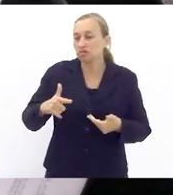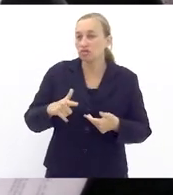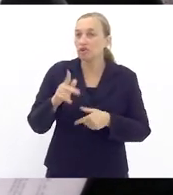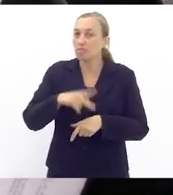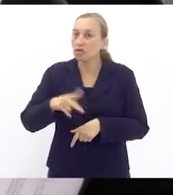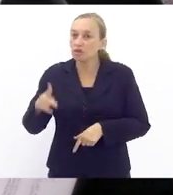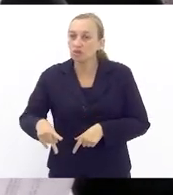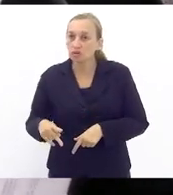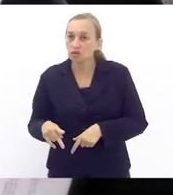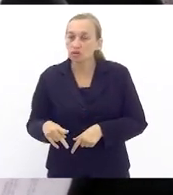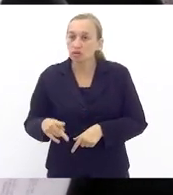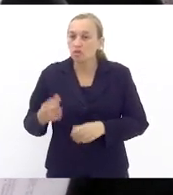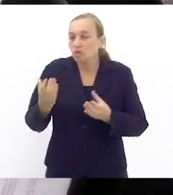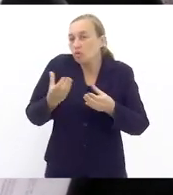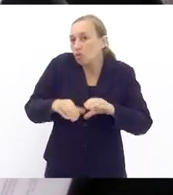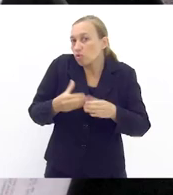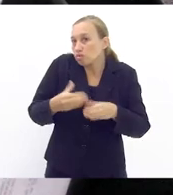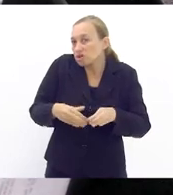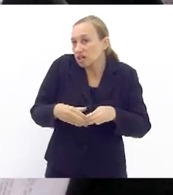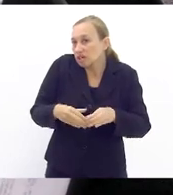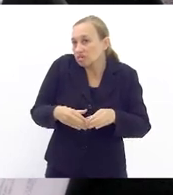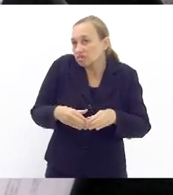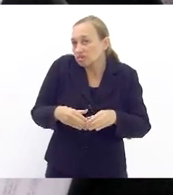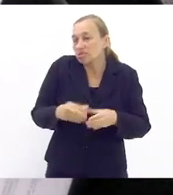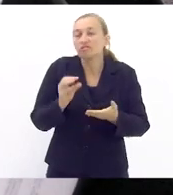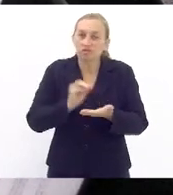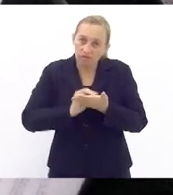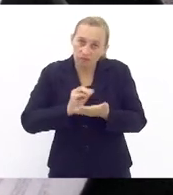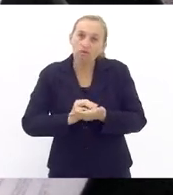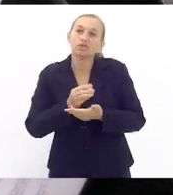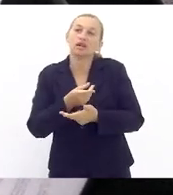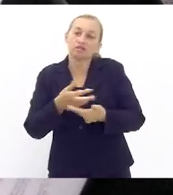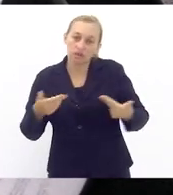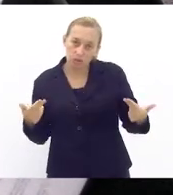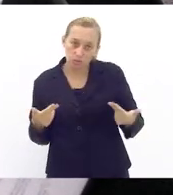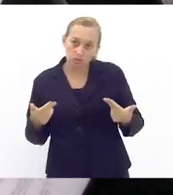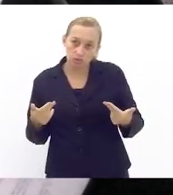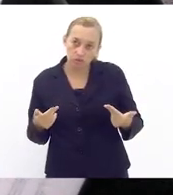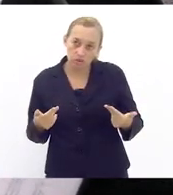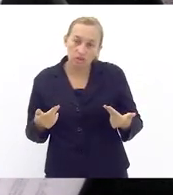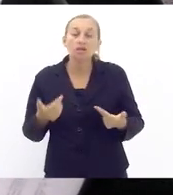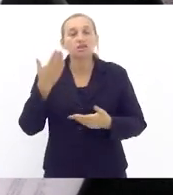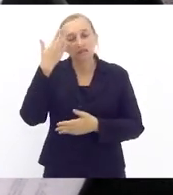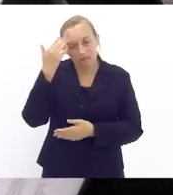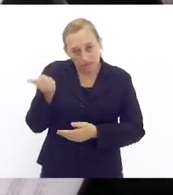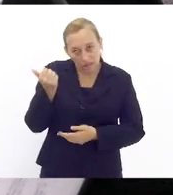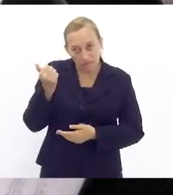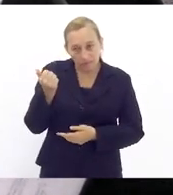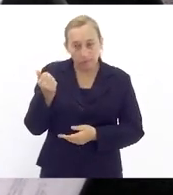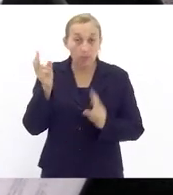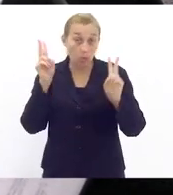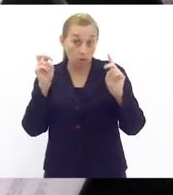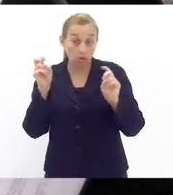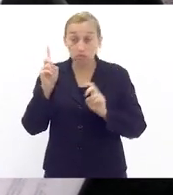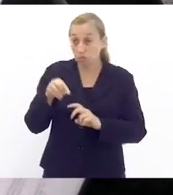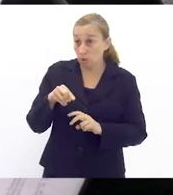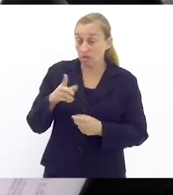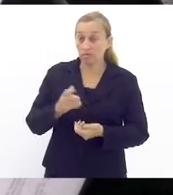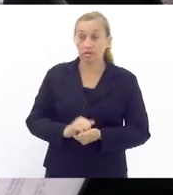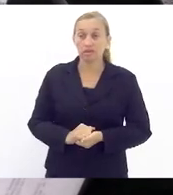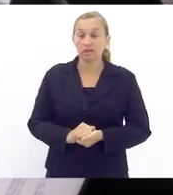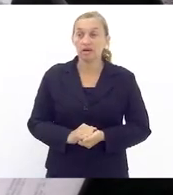professores concursados vai faltar muita coisa a gente sabe a questão é